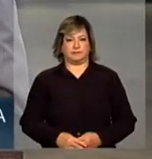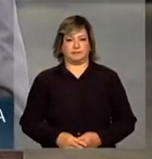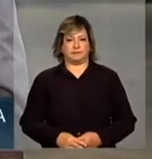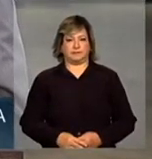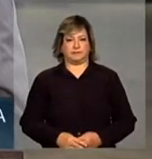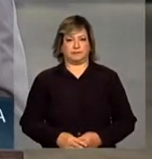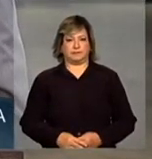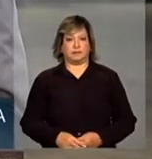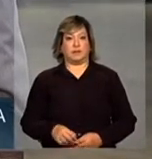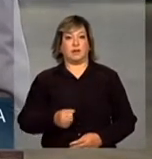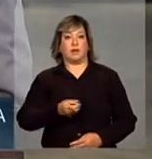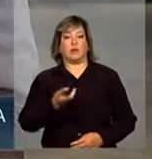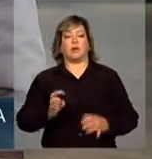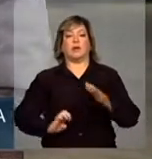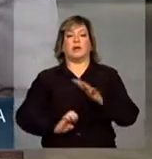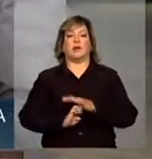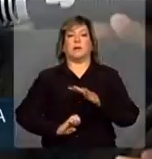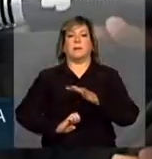algumas das empresas que já estão,